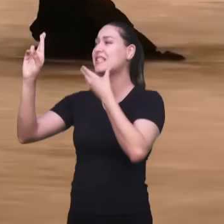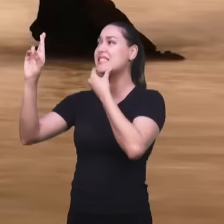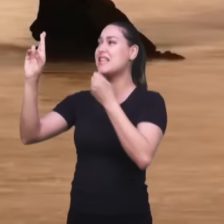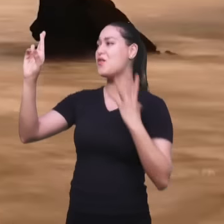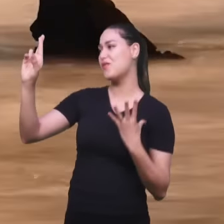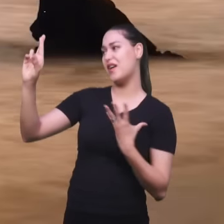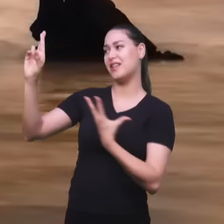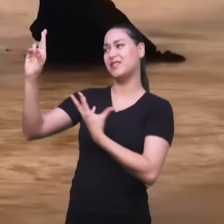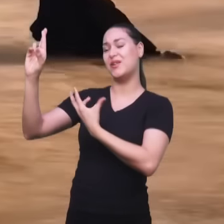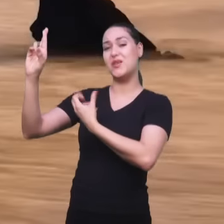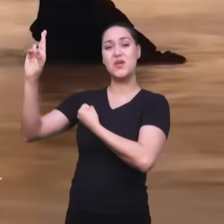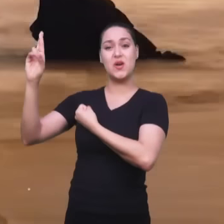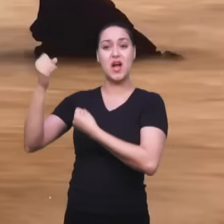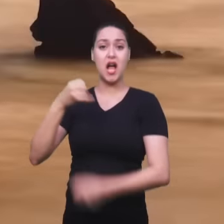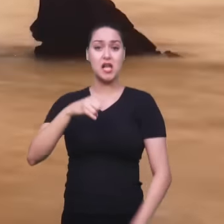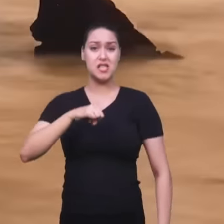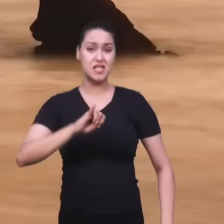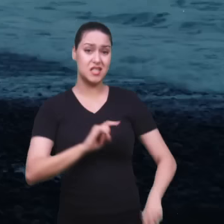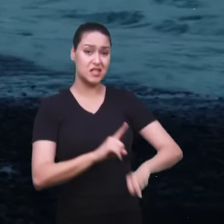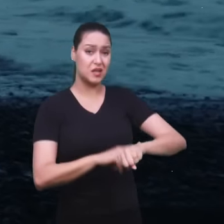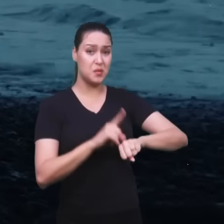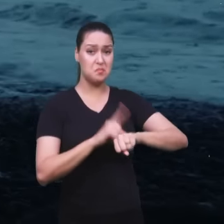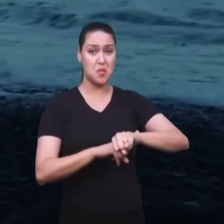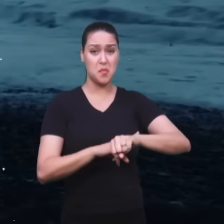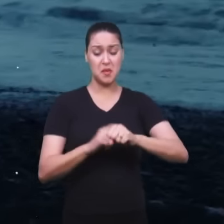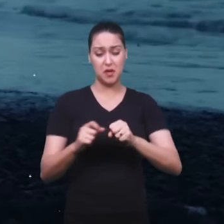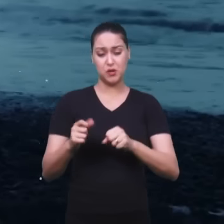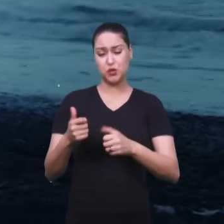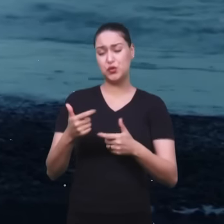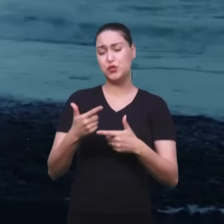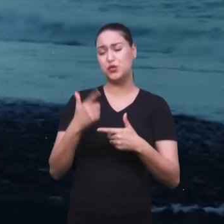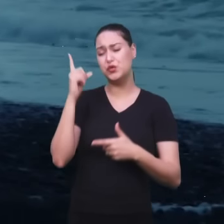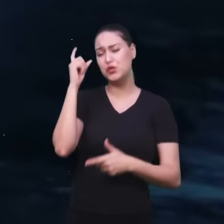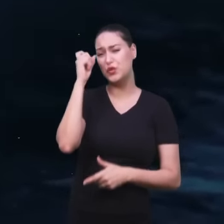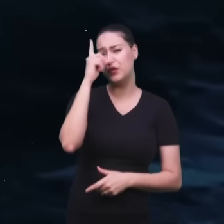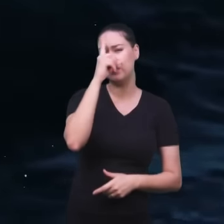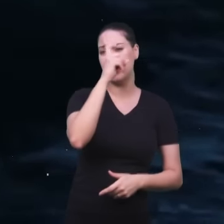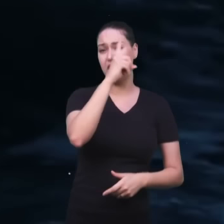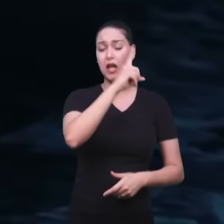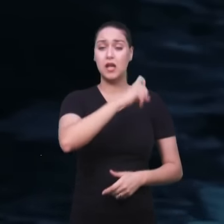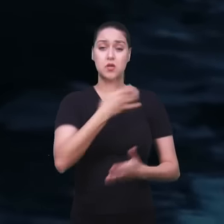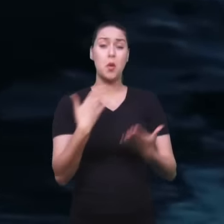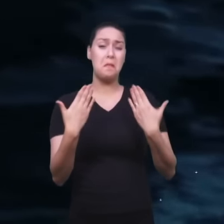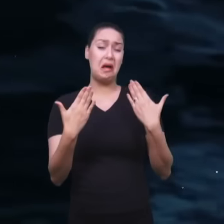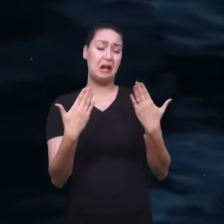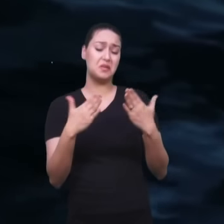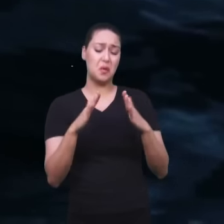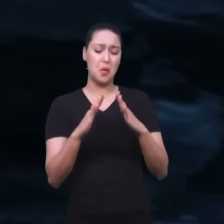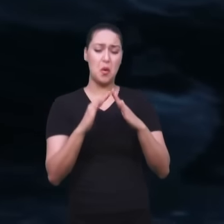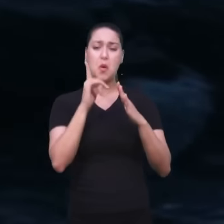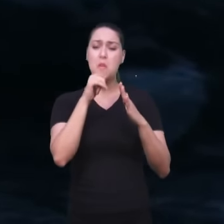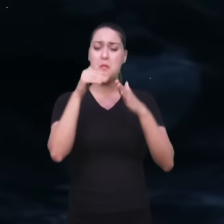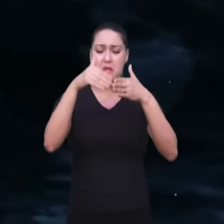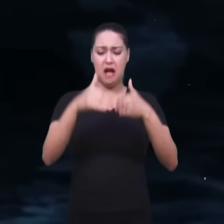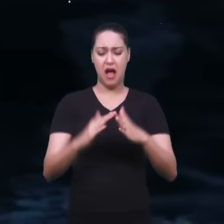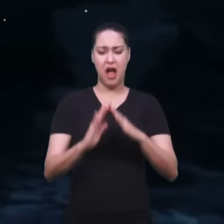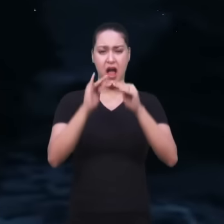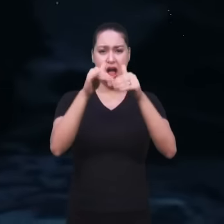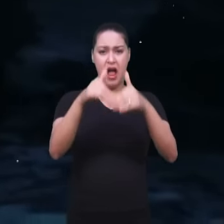Se no alto mar perdido estou